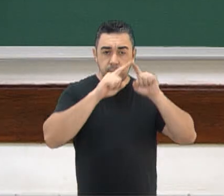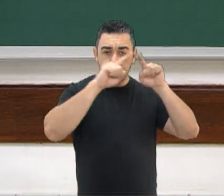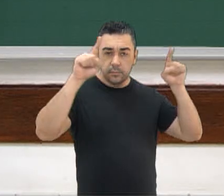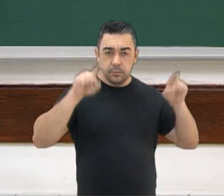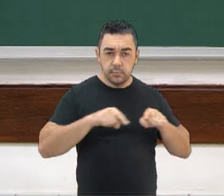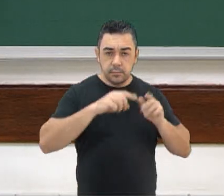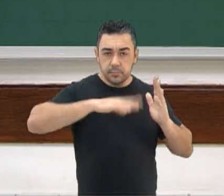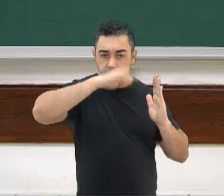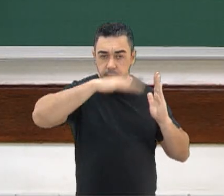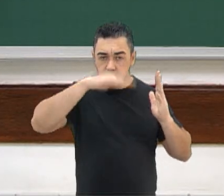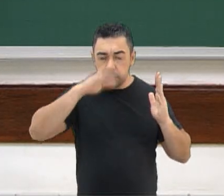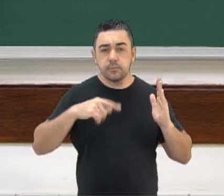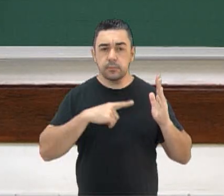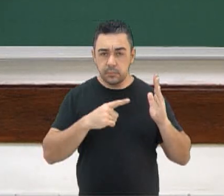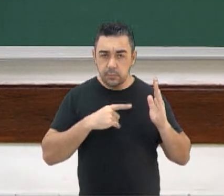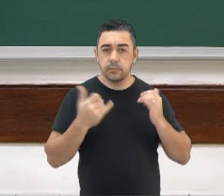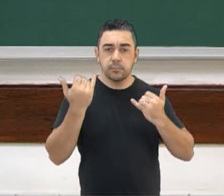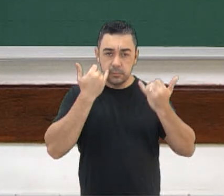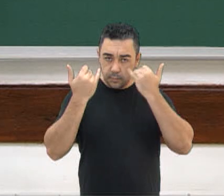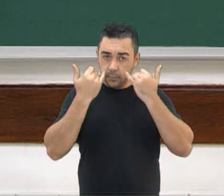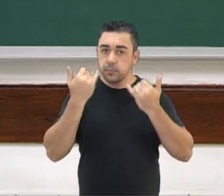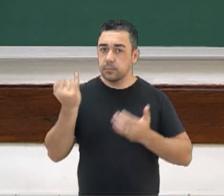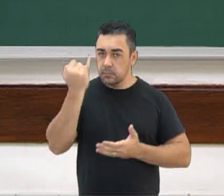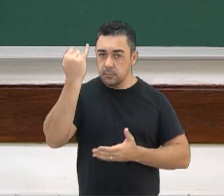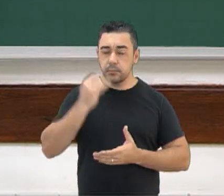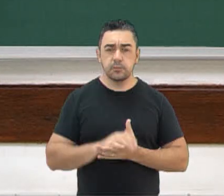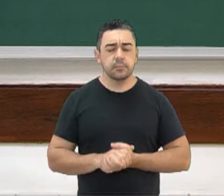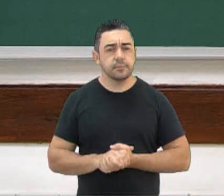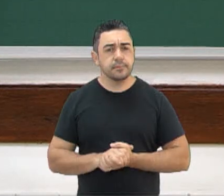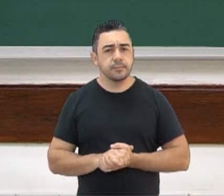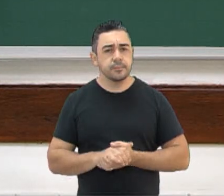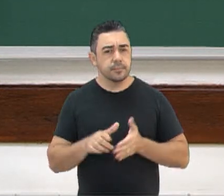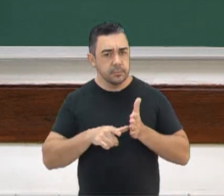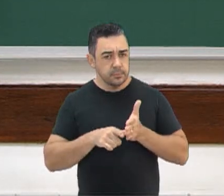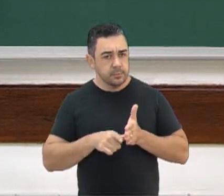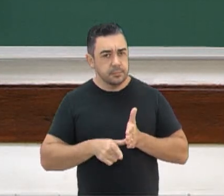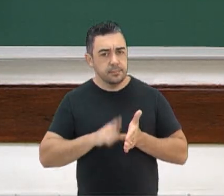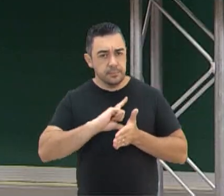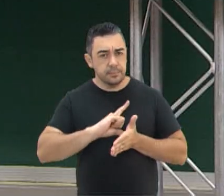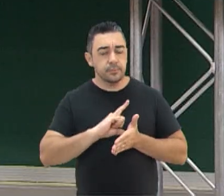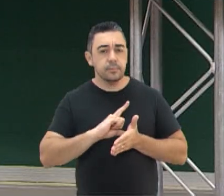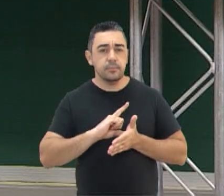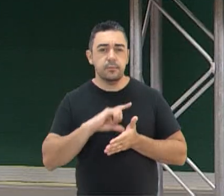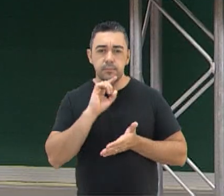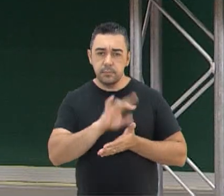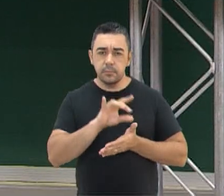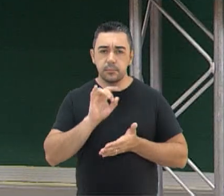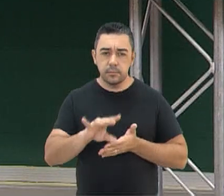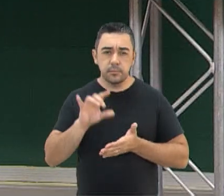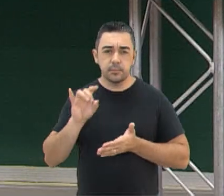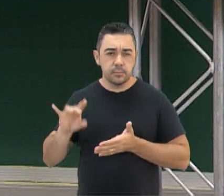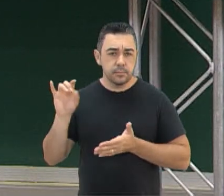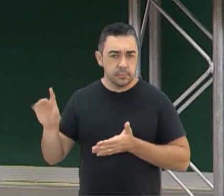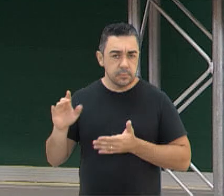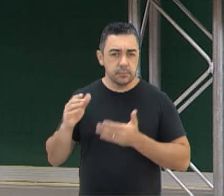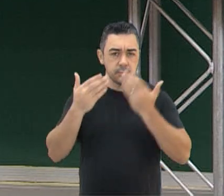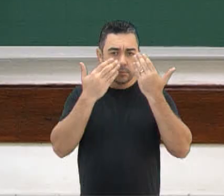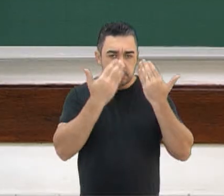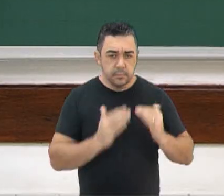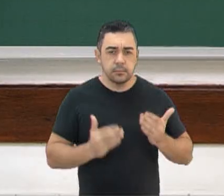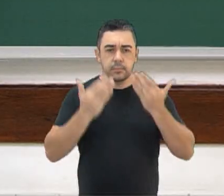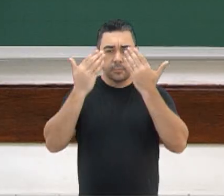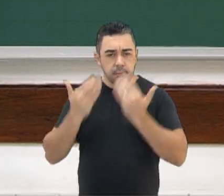tem alguma informação relevante. Antes de irmos para cada uma das análises, eu quero